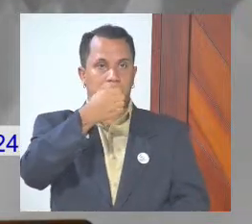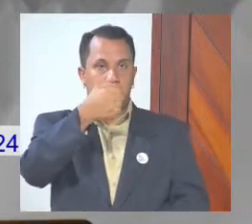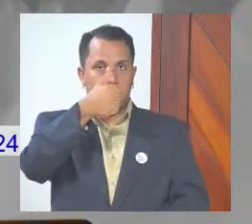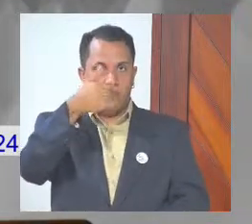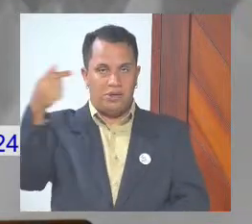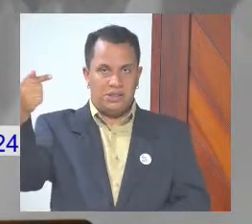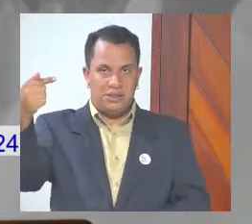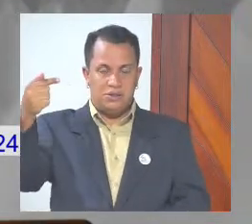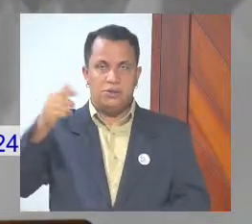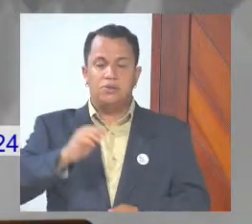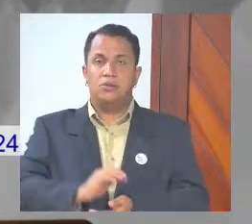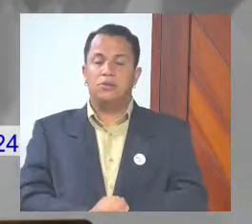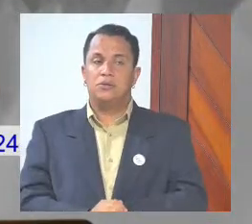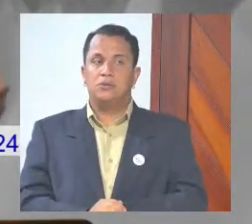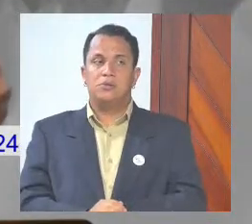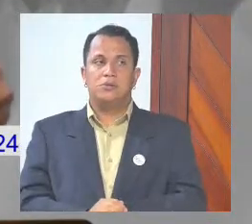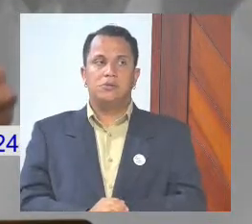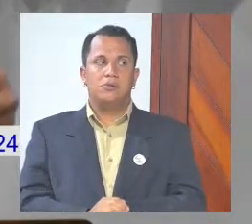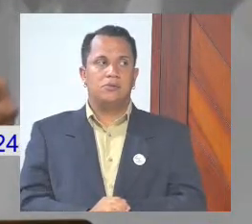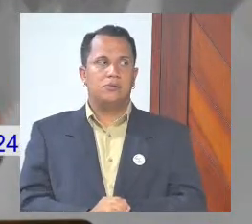2017,